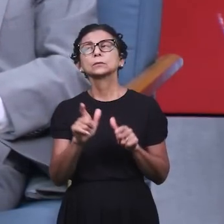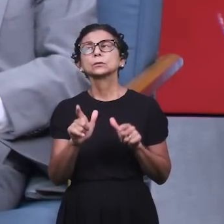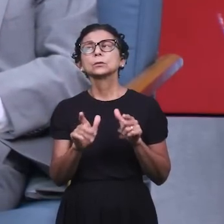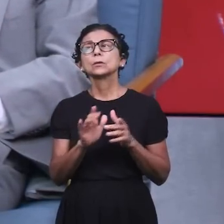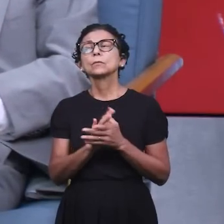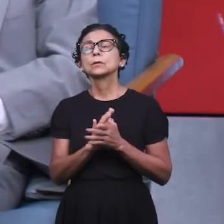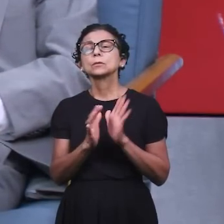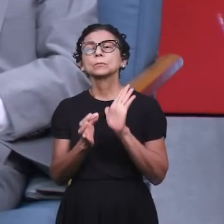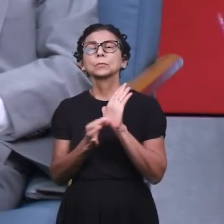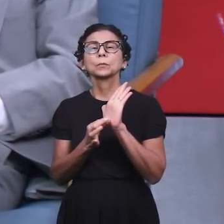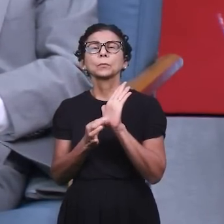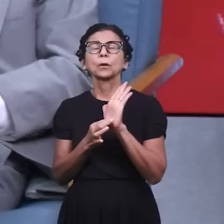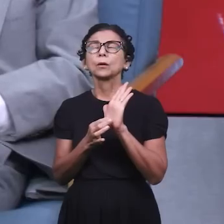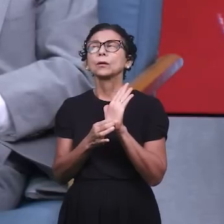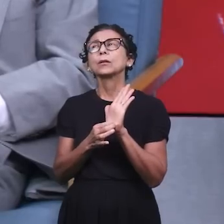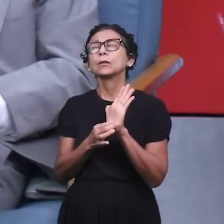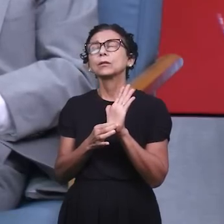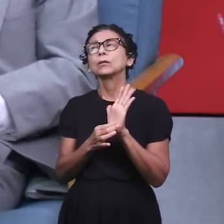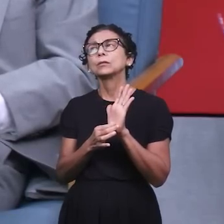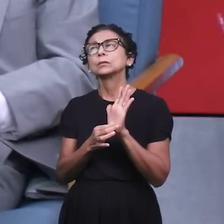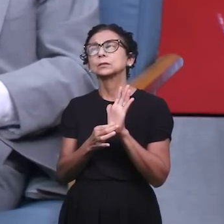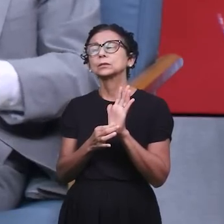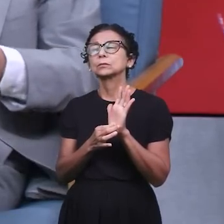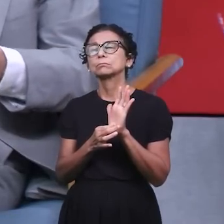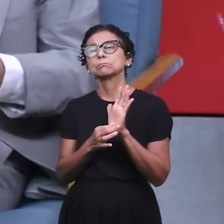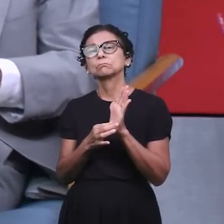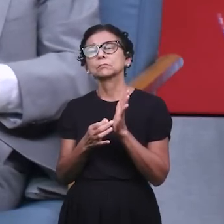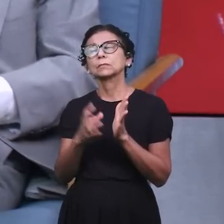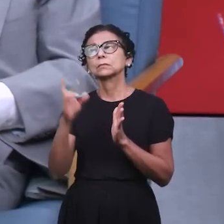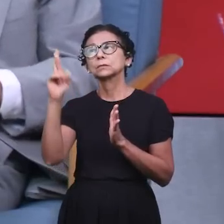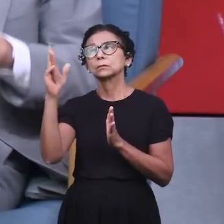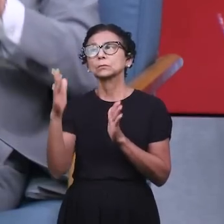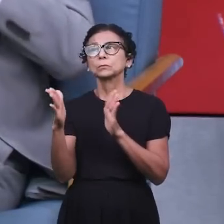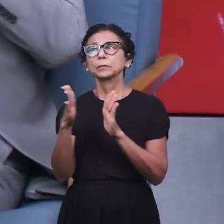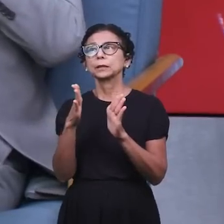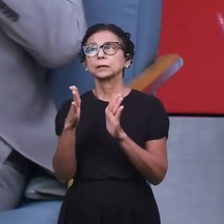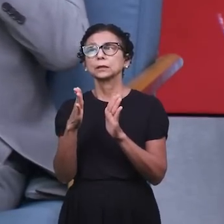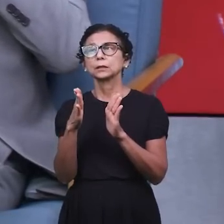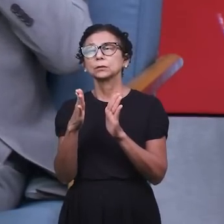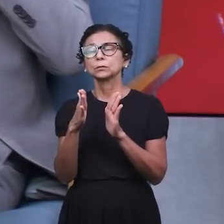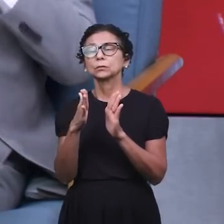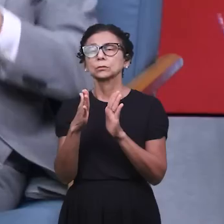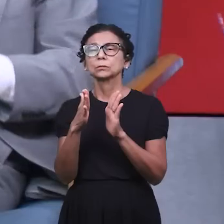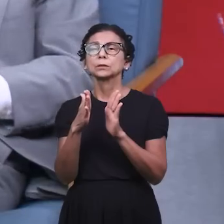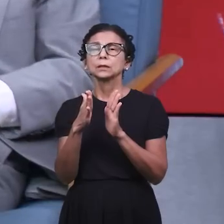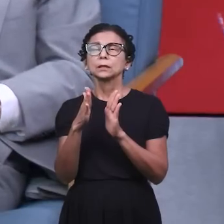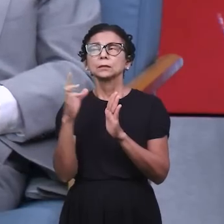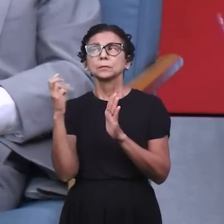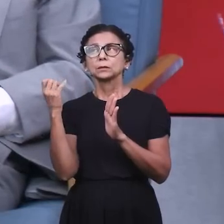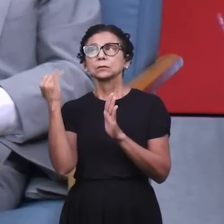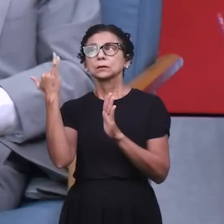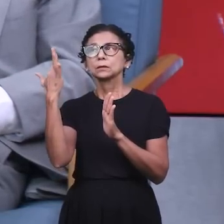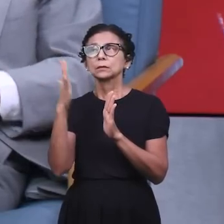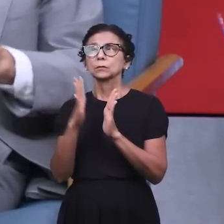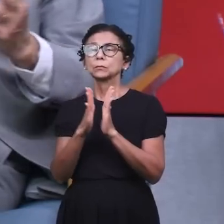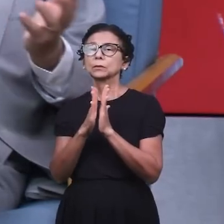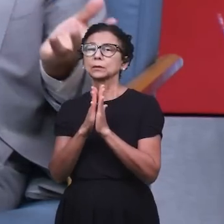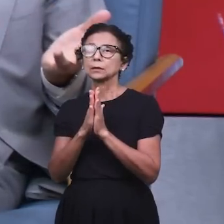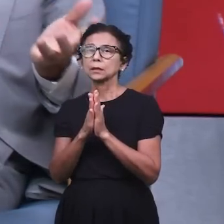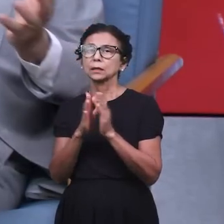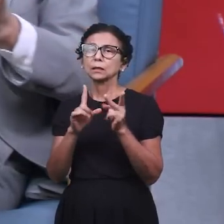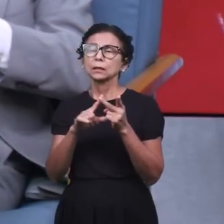do Senhor para um preparo, fazendo um período de oração pela madrugada junto com o